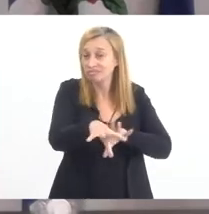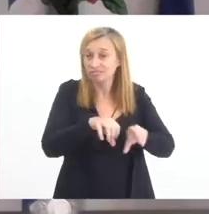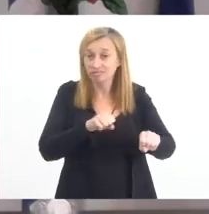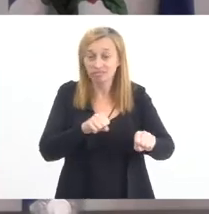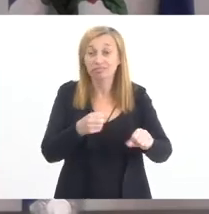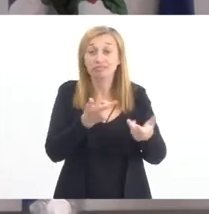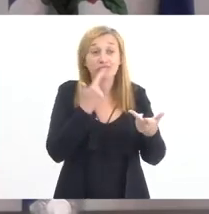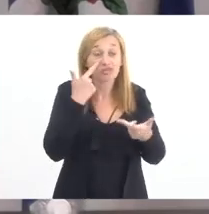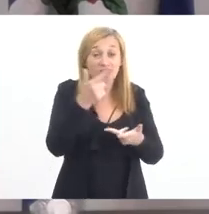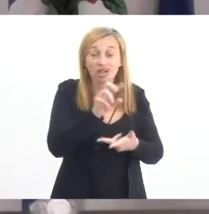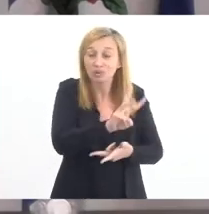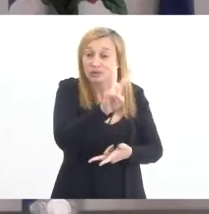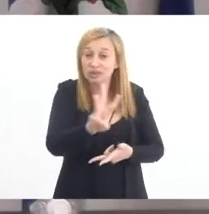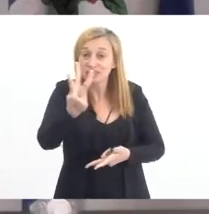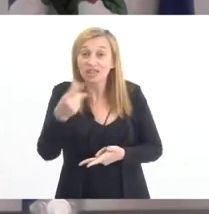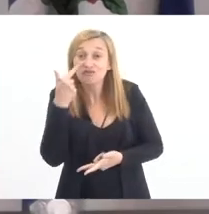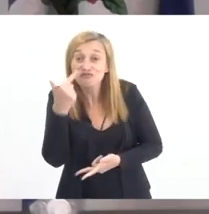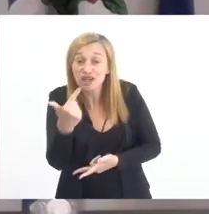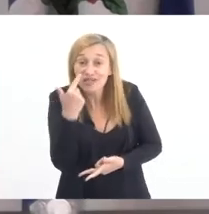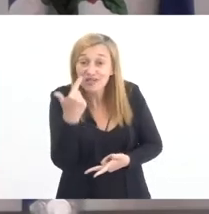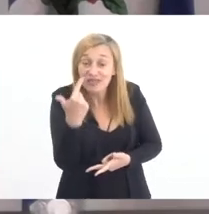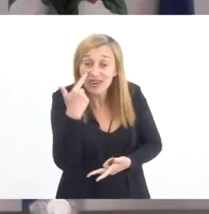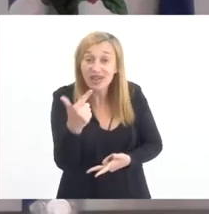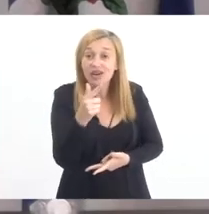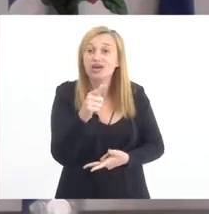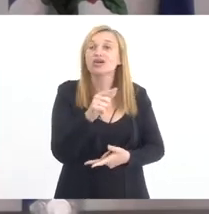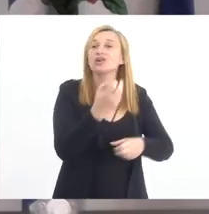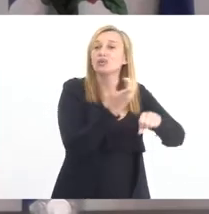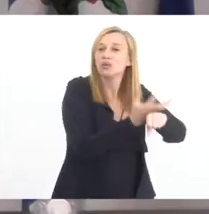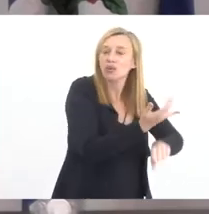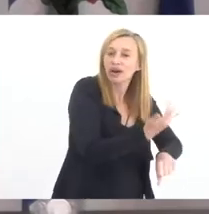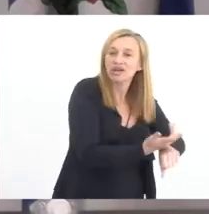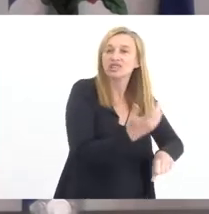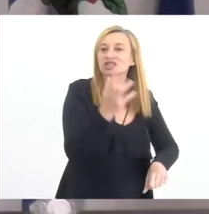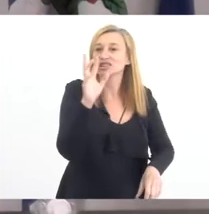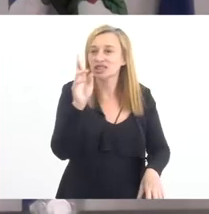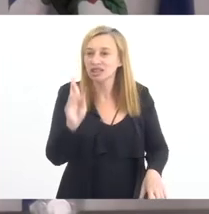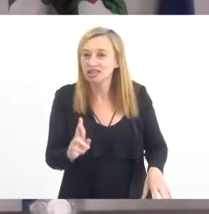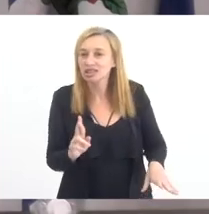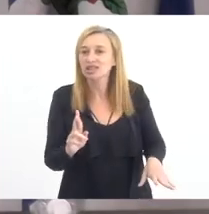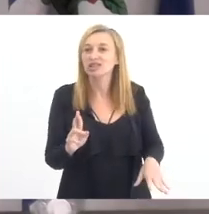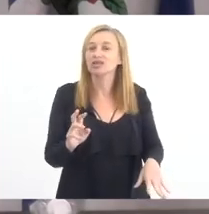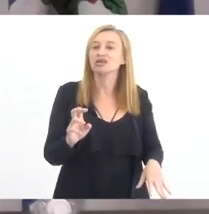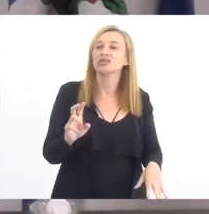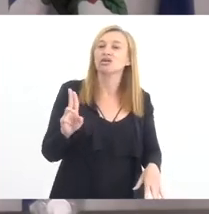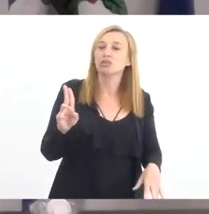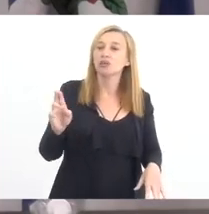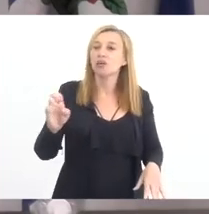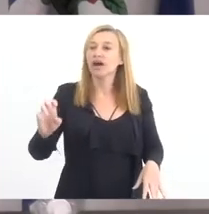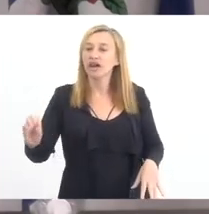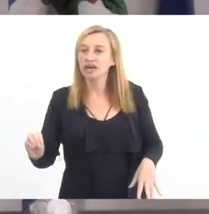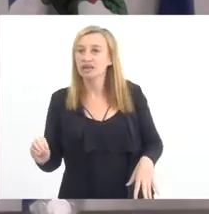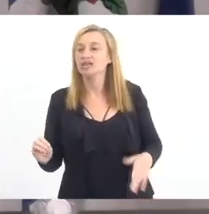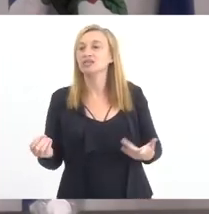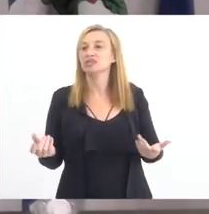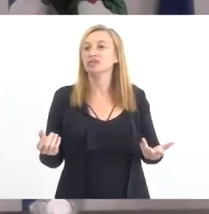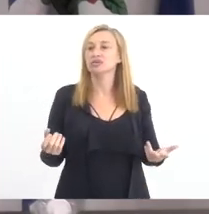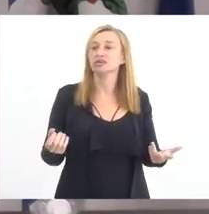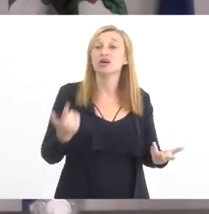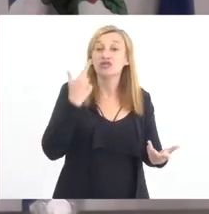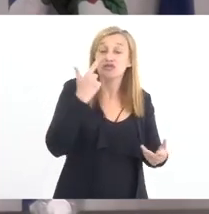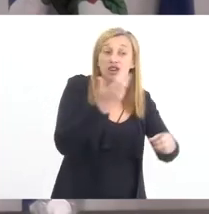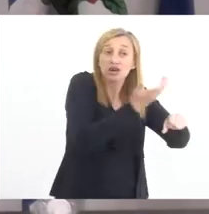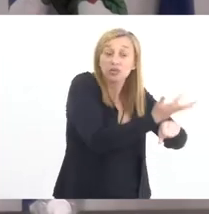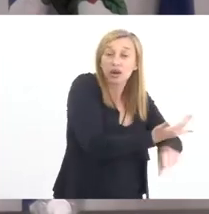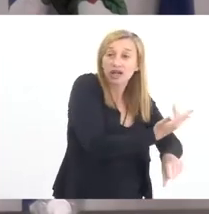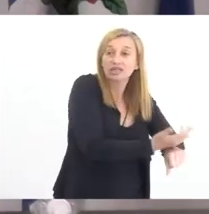Vá ao site, vejam o UERJ de Resende, vejam o UERJ de São Gonçalo, vejam o